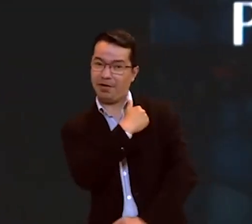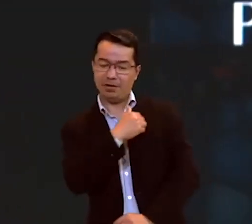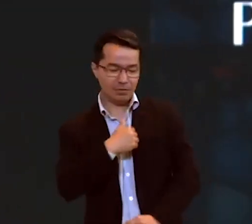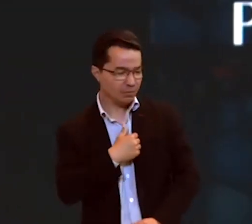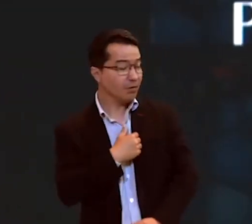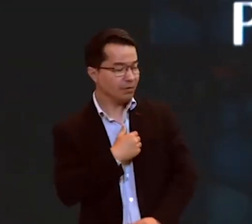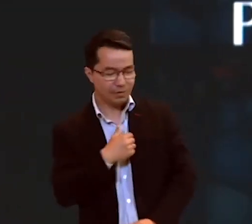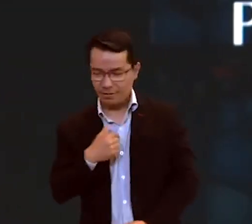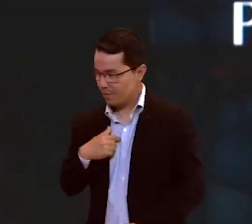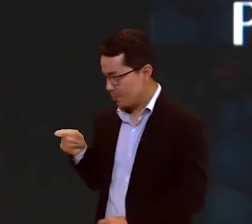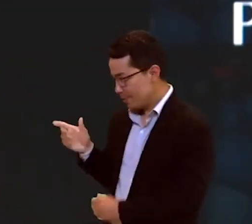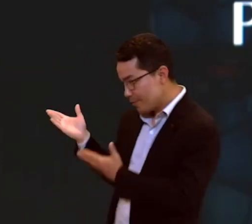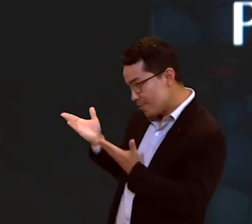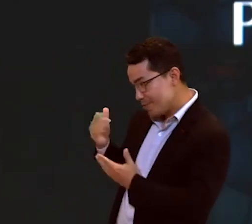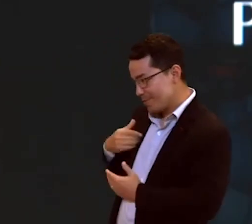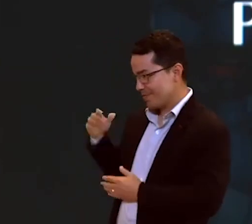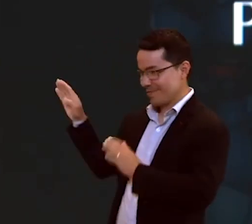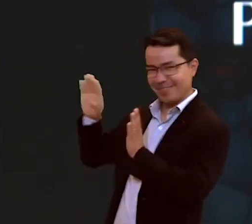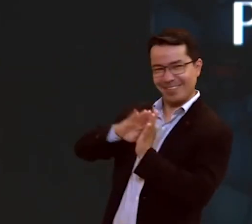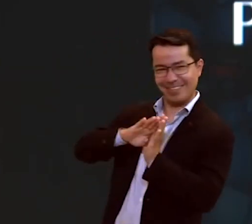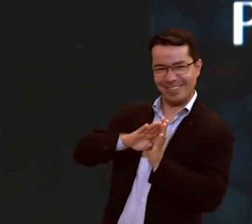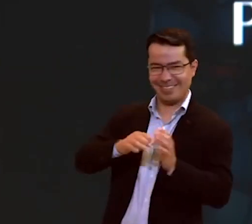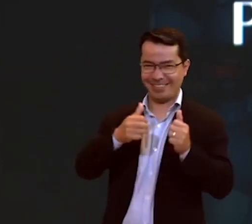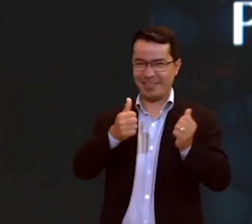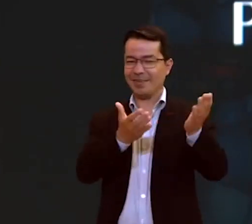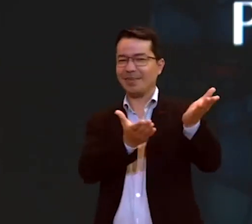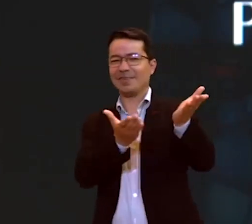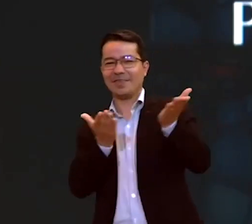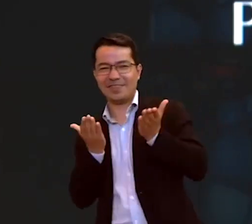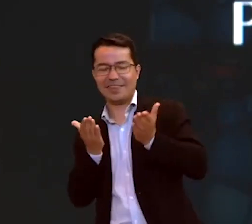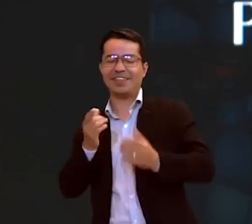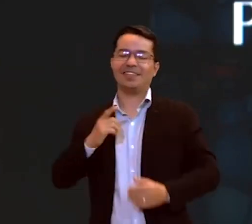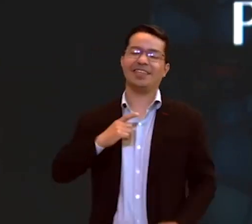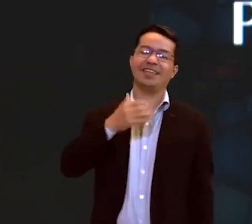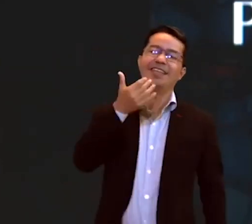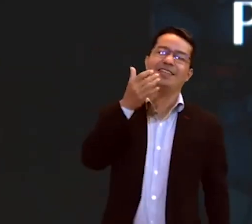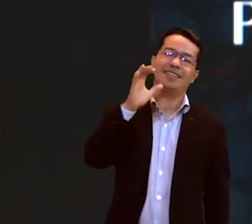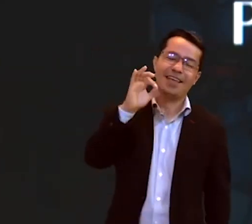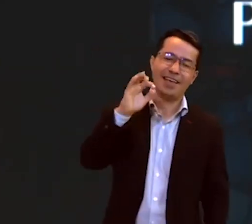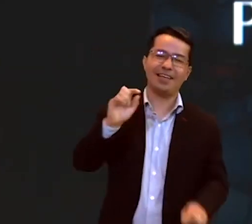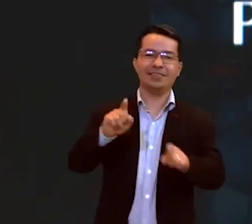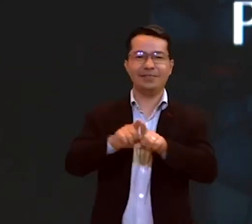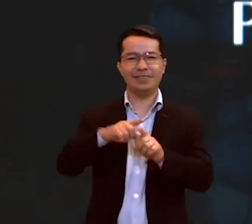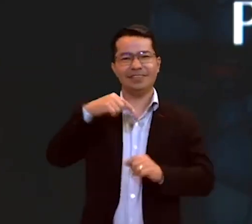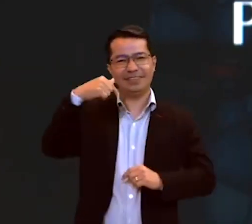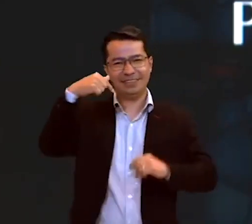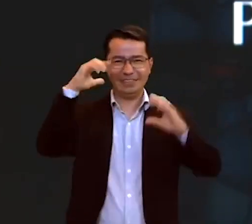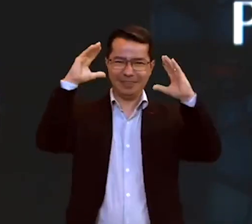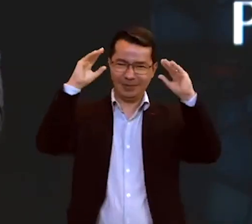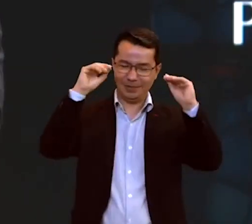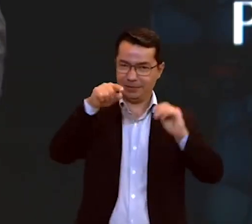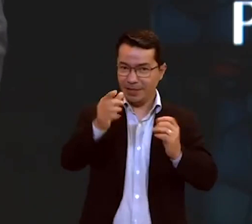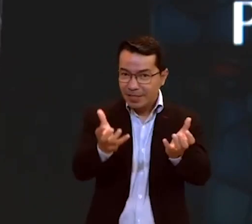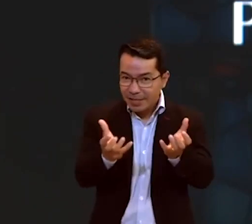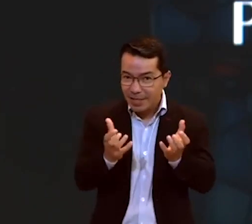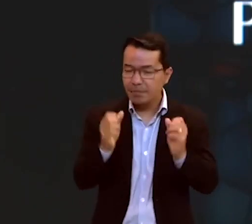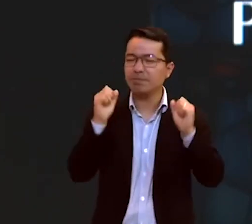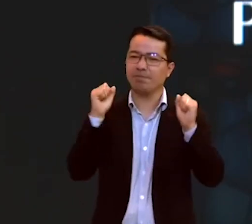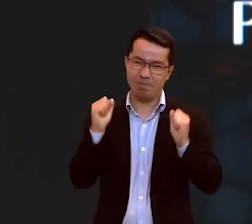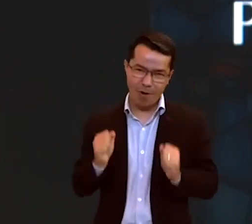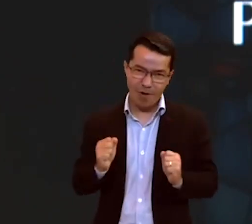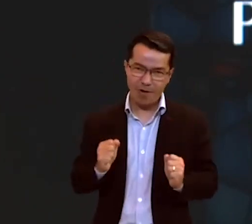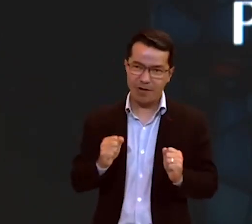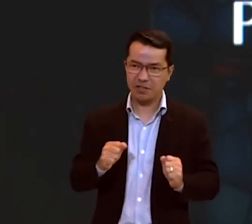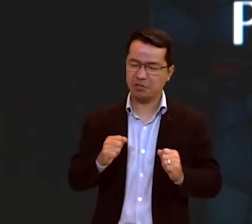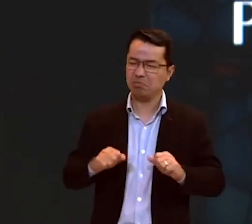chegam e falam assim: você me convidou, eu vim. Então, fica convidado, a gente tem culto às 10, às 19. Se você quiser saber um pouquinho mais, é só acessar as redes sociais lá do